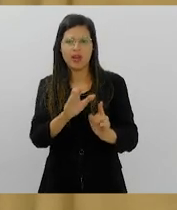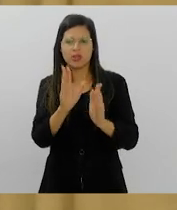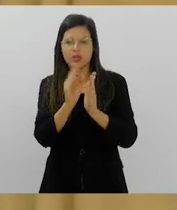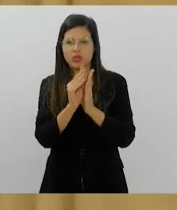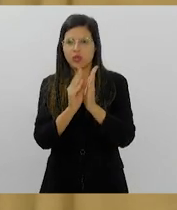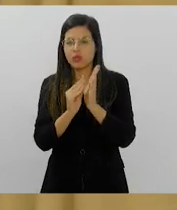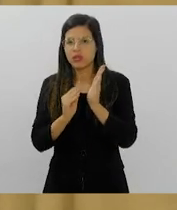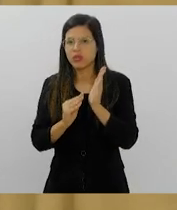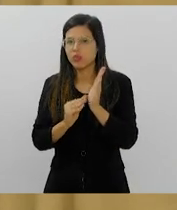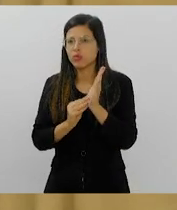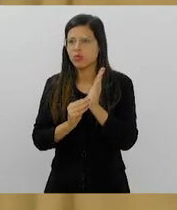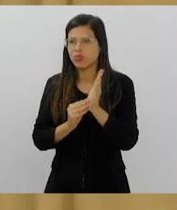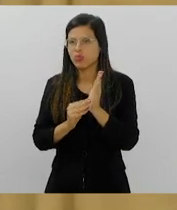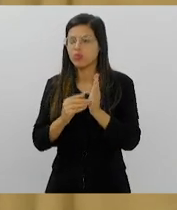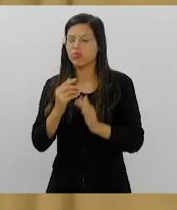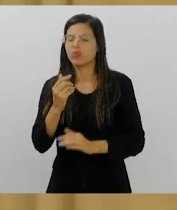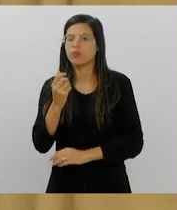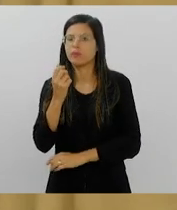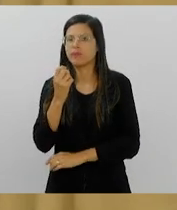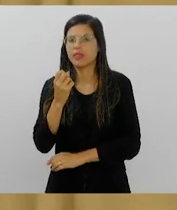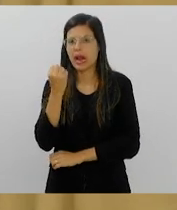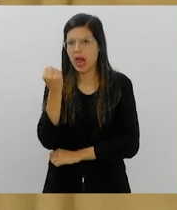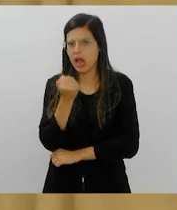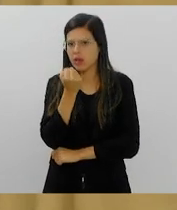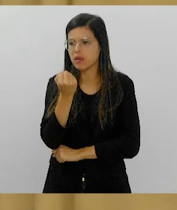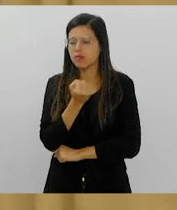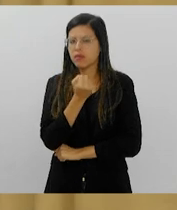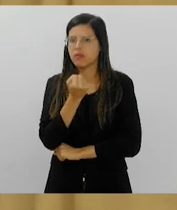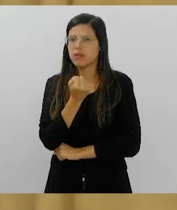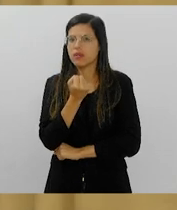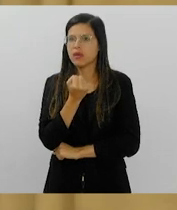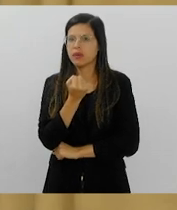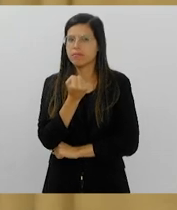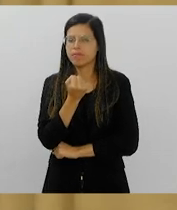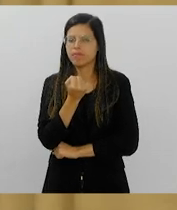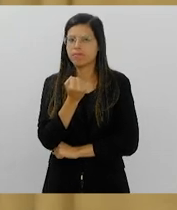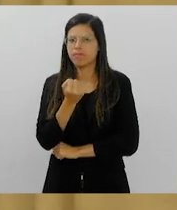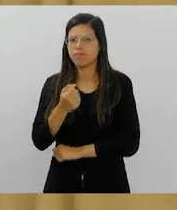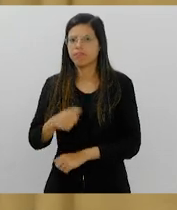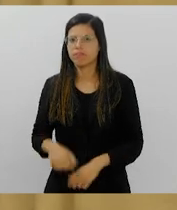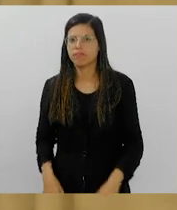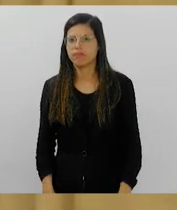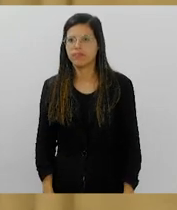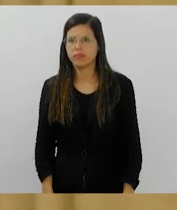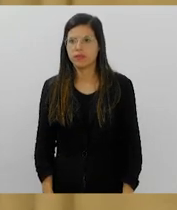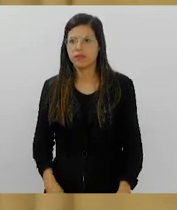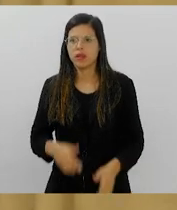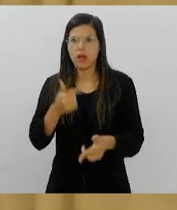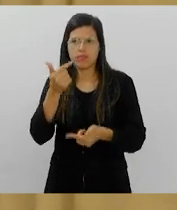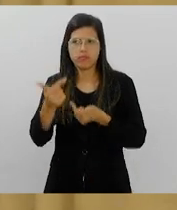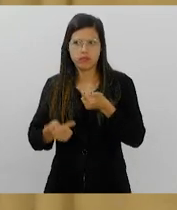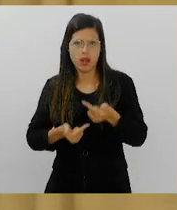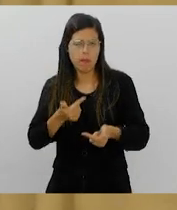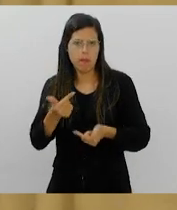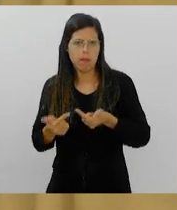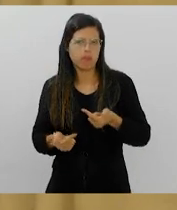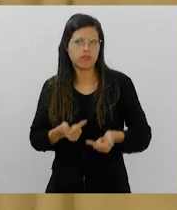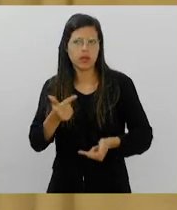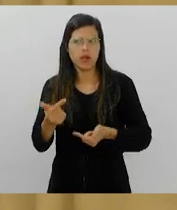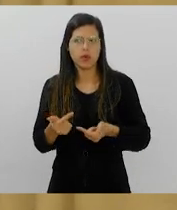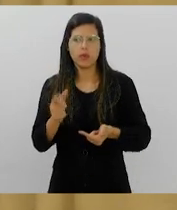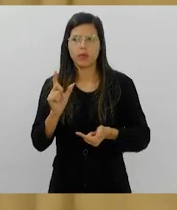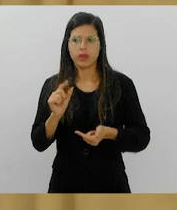natureza, que estava dando bastante trabalho, digamos assim,